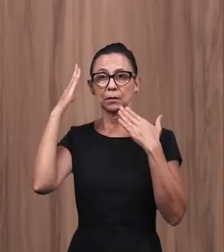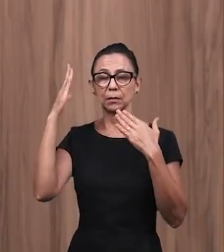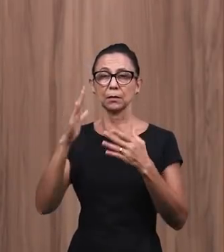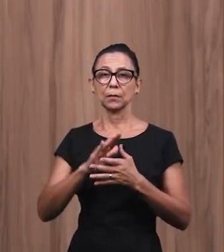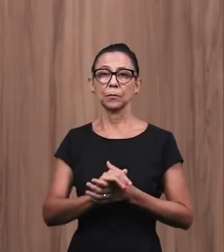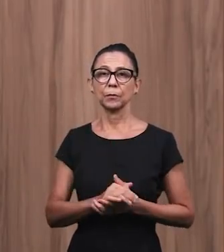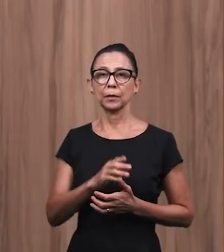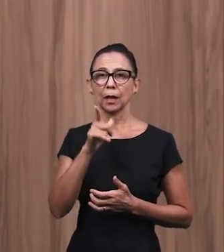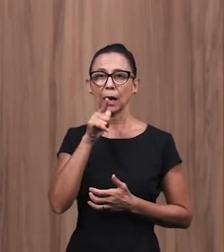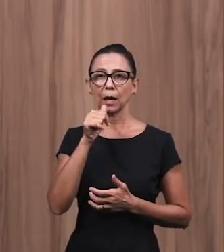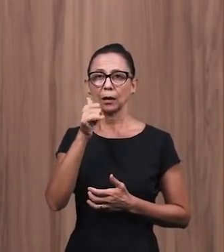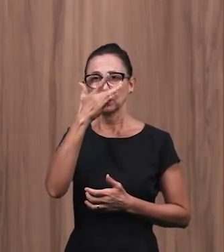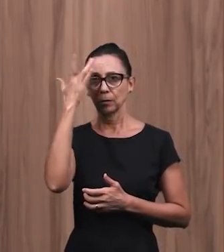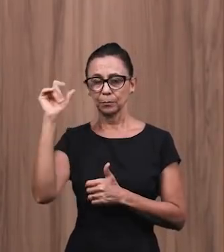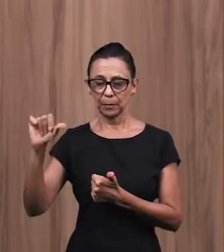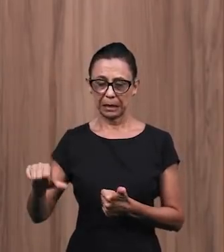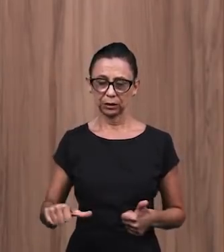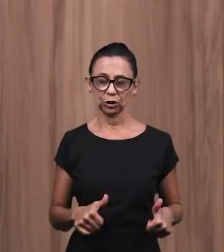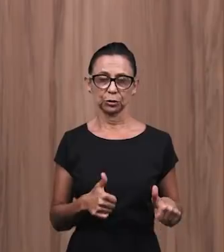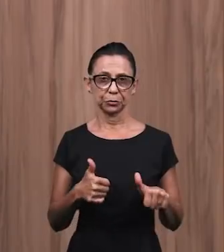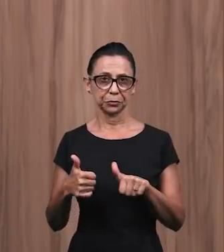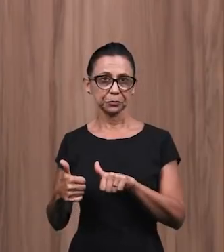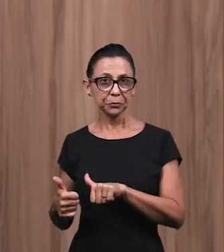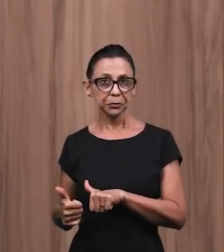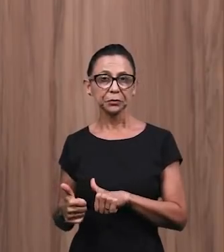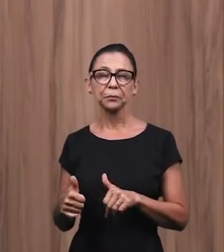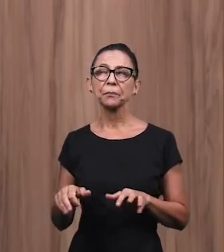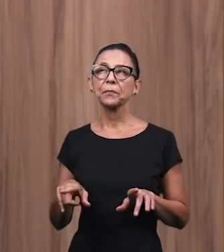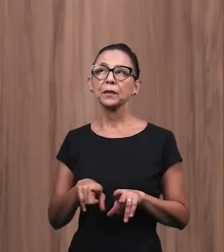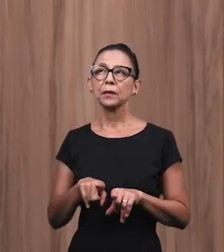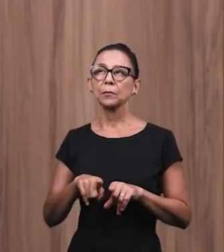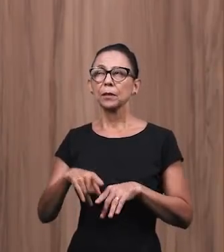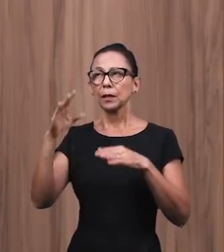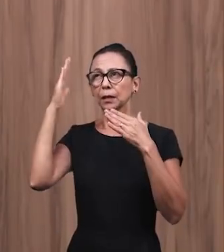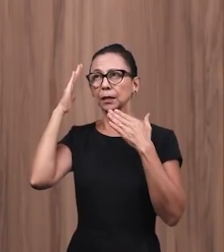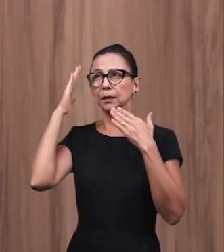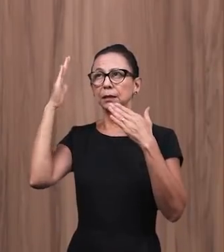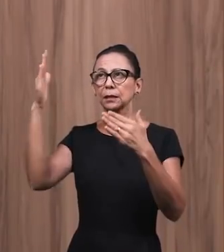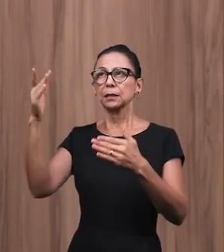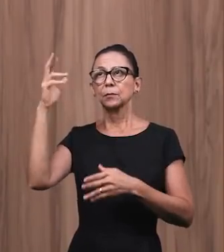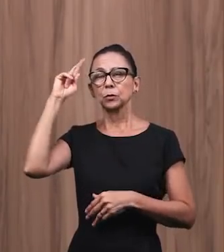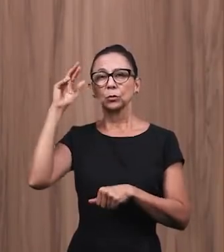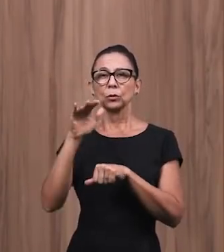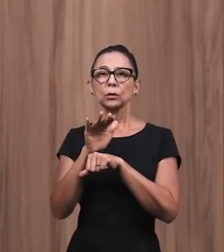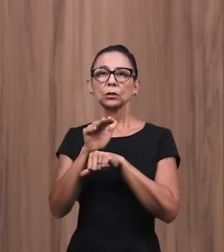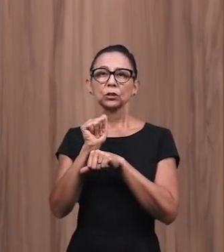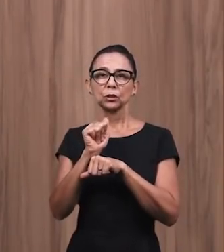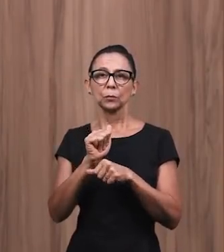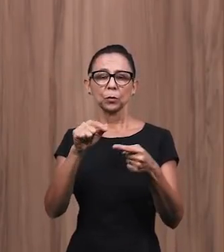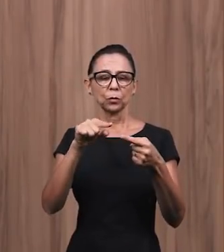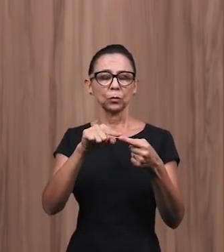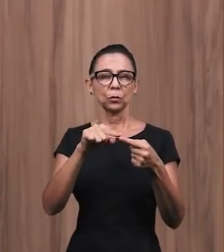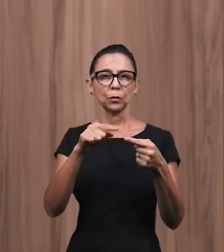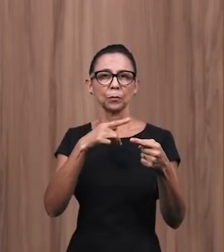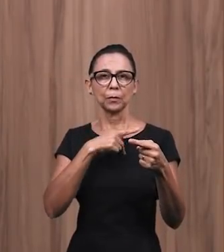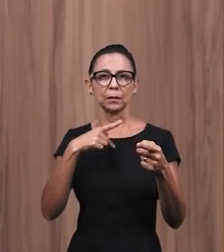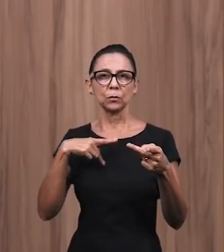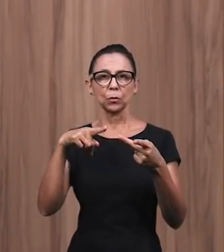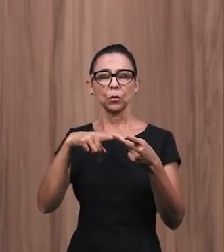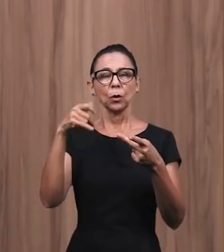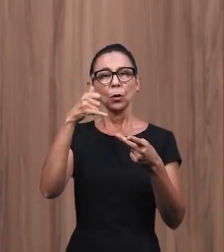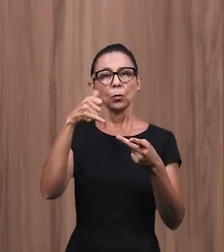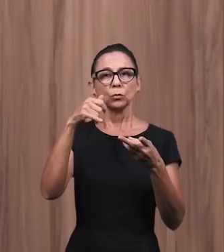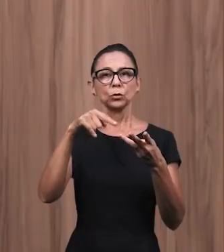nas igrejas, Senhor Deus, pelos levantamentos, meu Deus, ungidos, pastores, diáconos, pela operação do